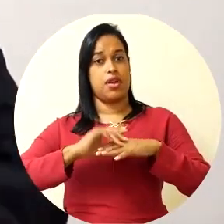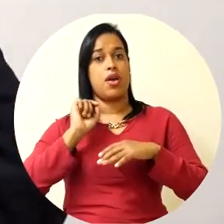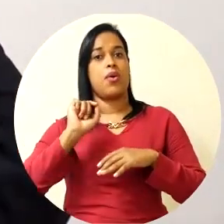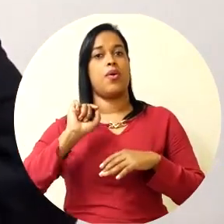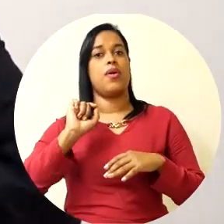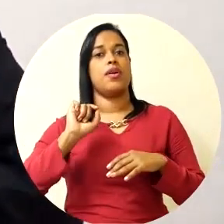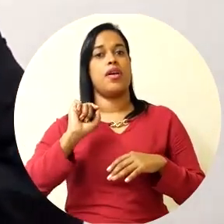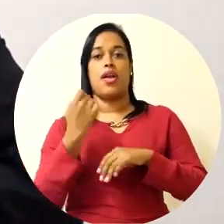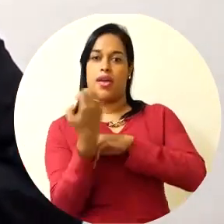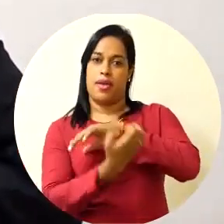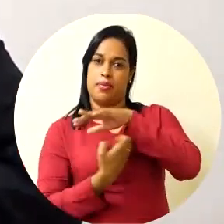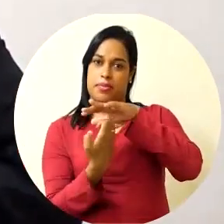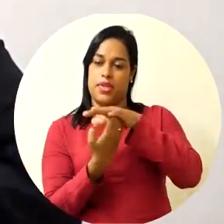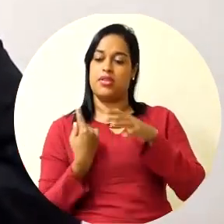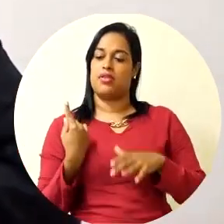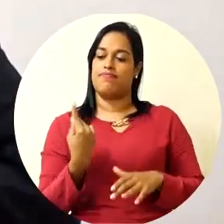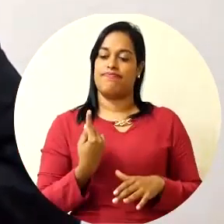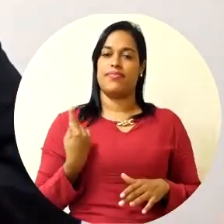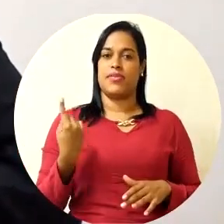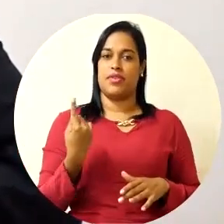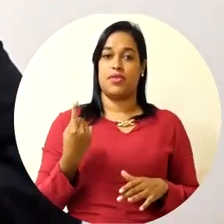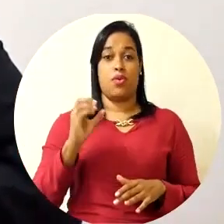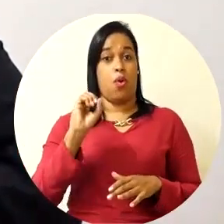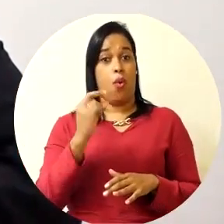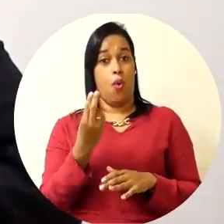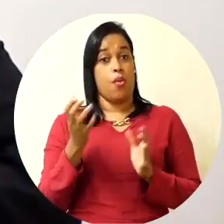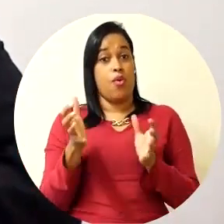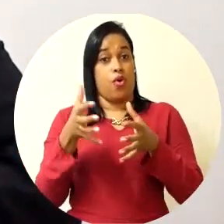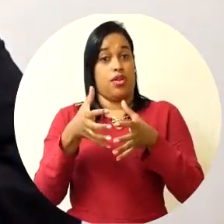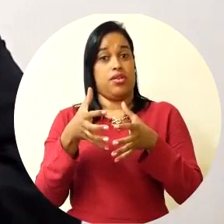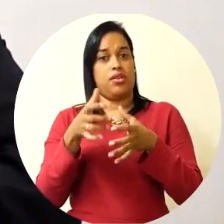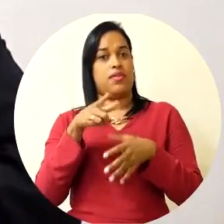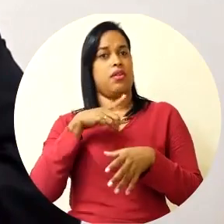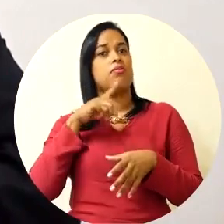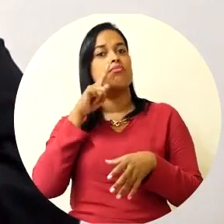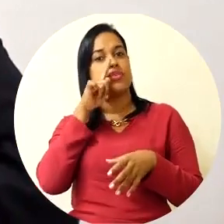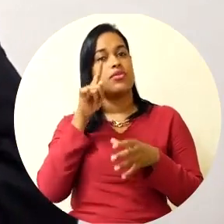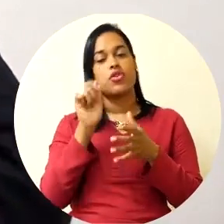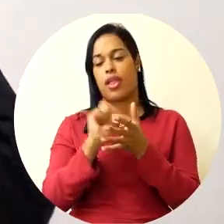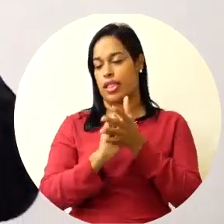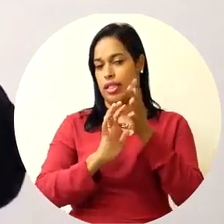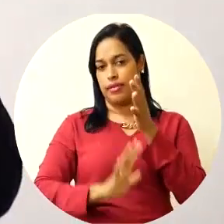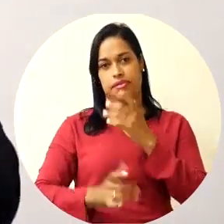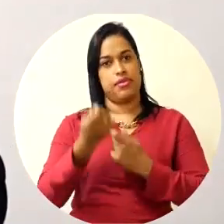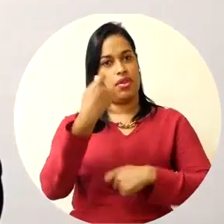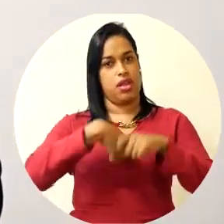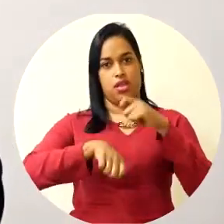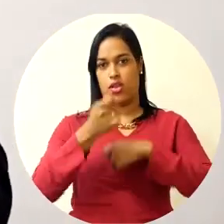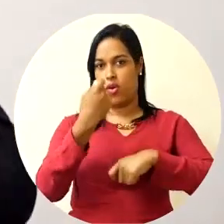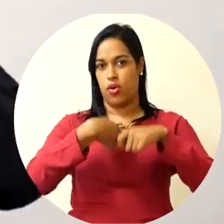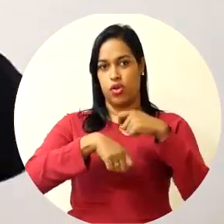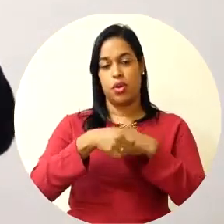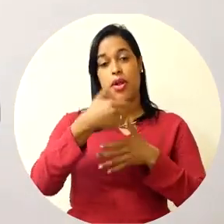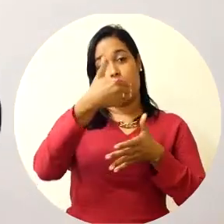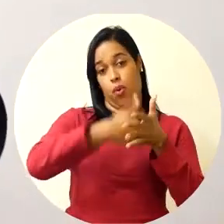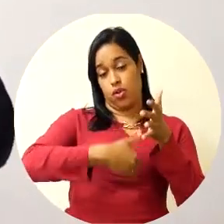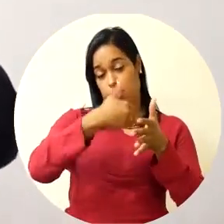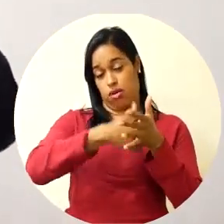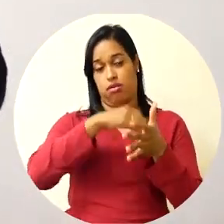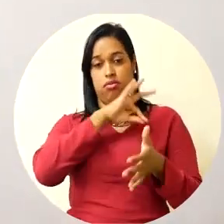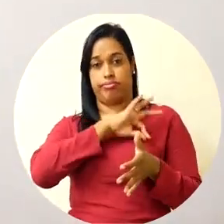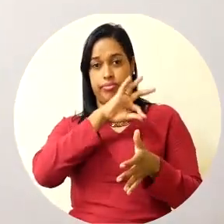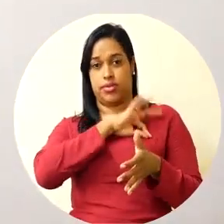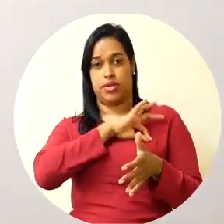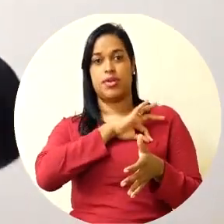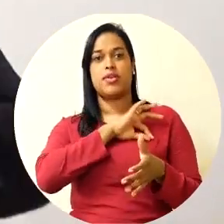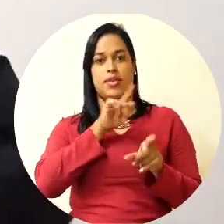Empregador, considera-se empregador a empresa individual ou coletiva, que assumindo os riscos de toda atividade econômica,